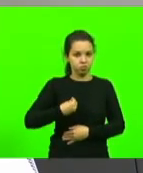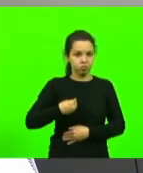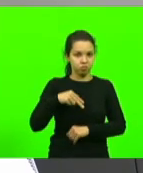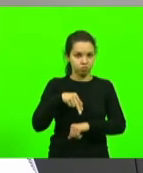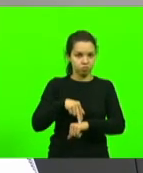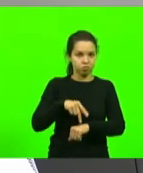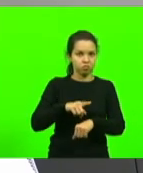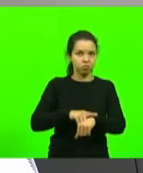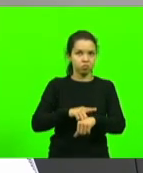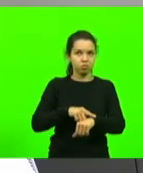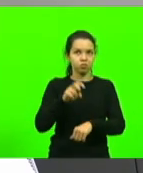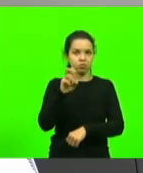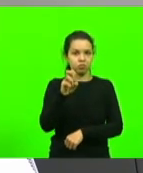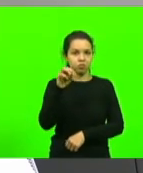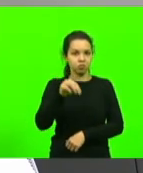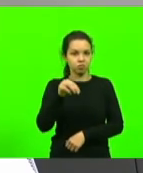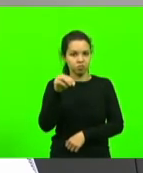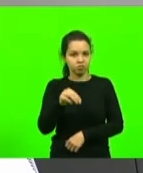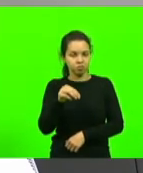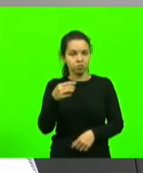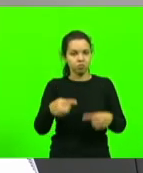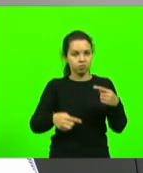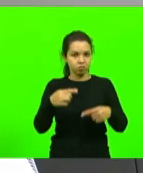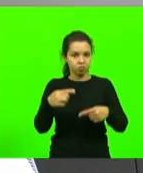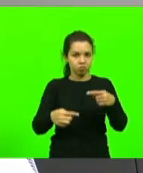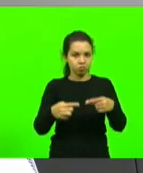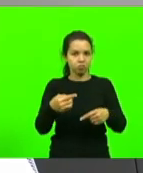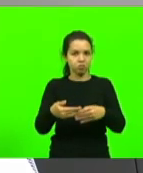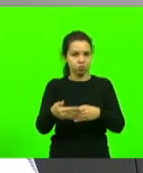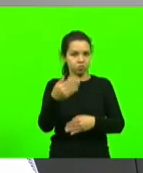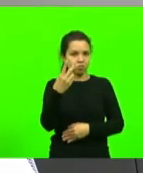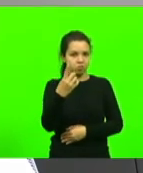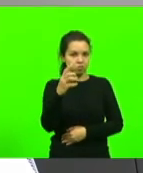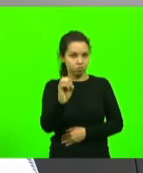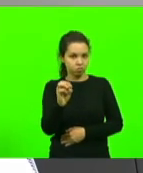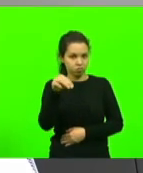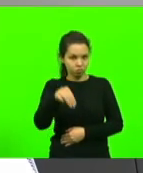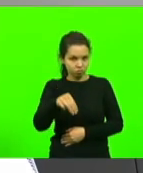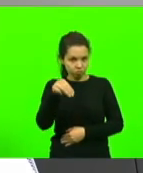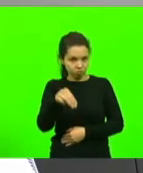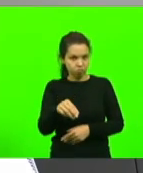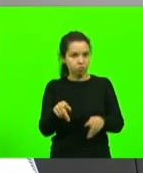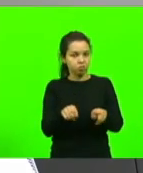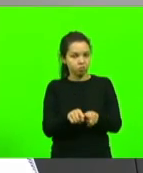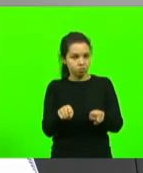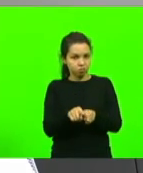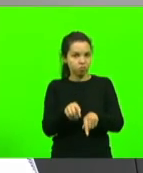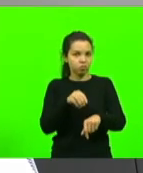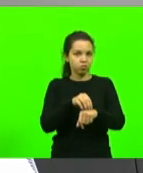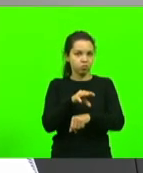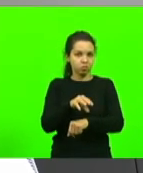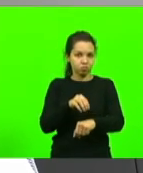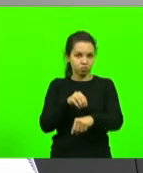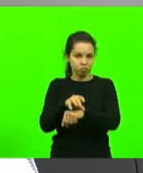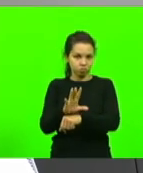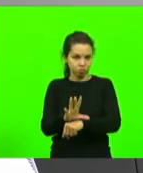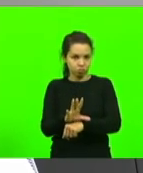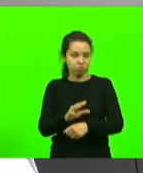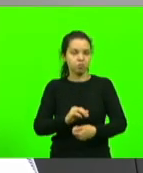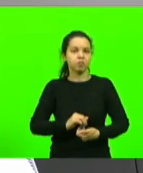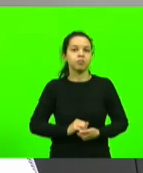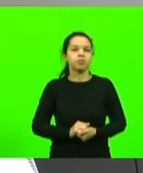cinco minutos para o debate serão 10 minutos e assim for necessário Assim como para os encaminhamentos finais